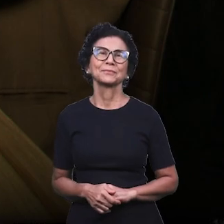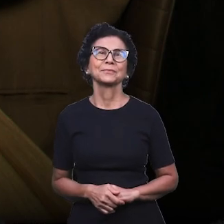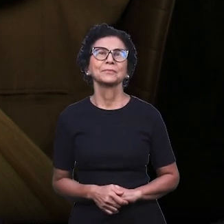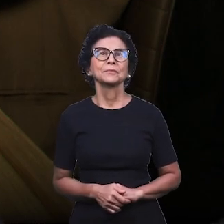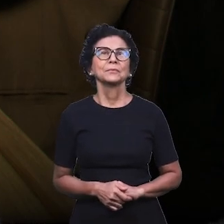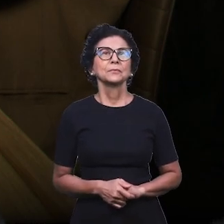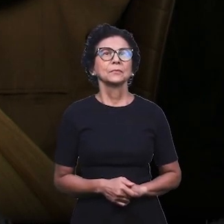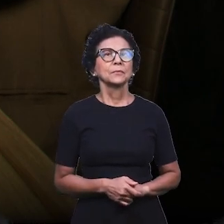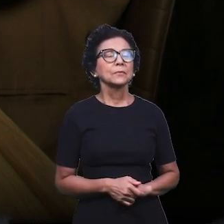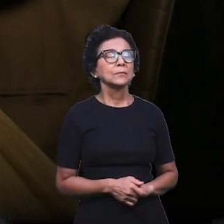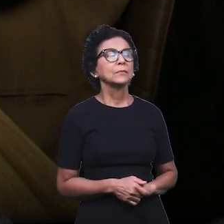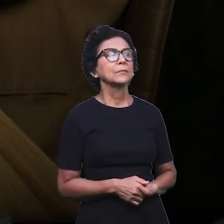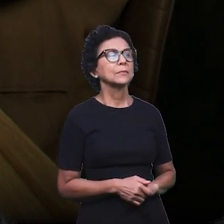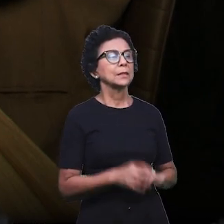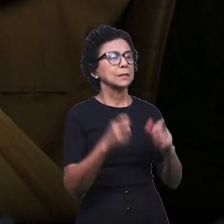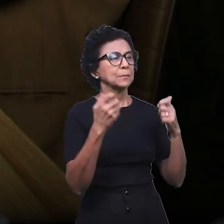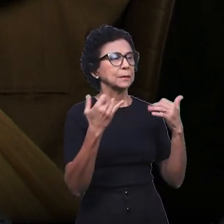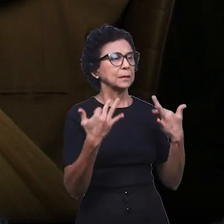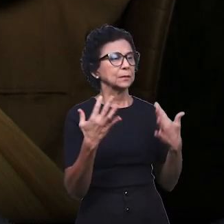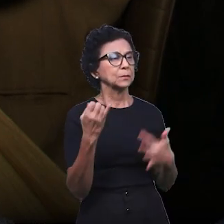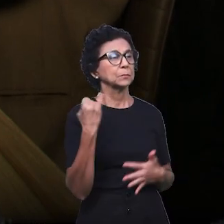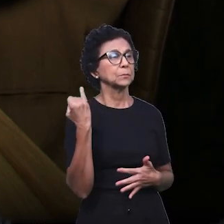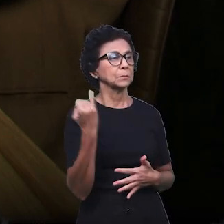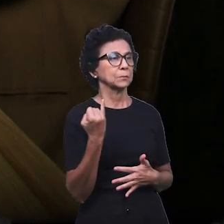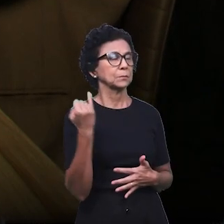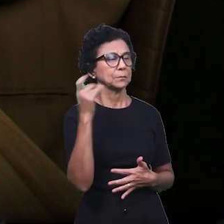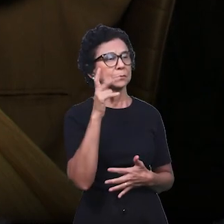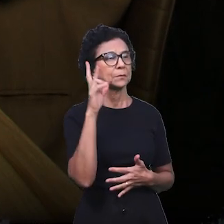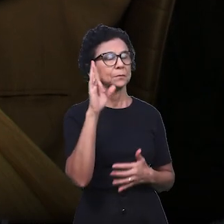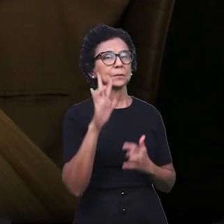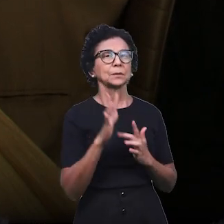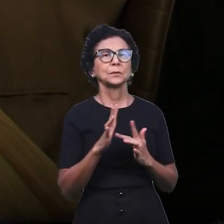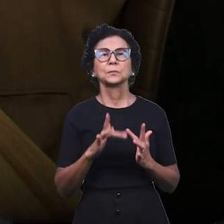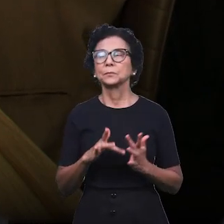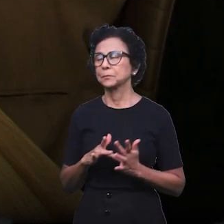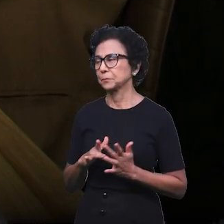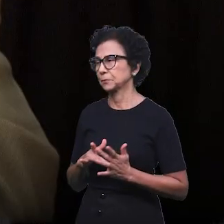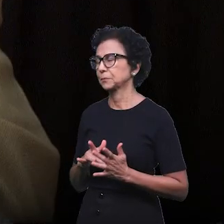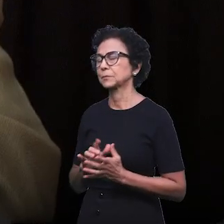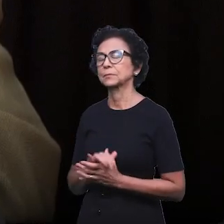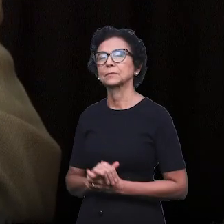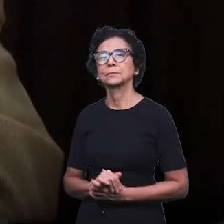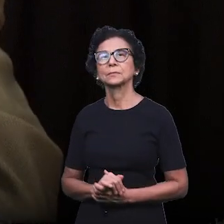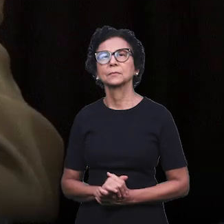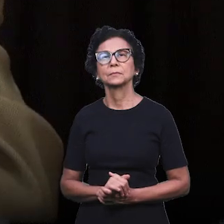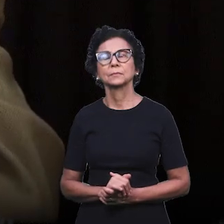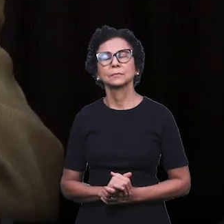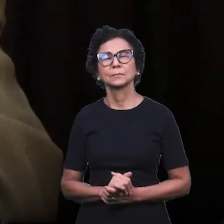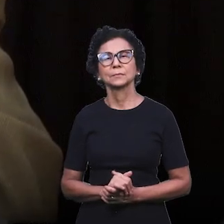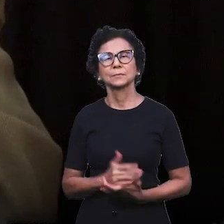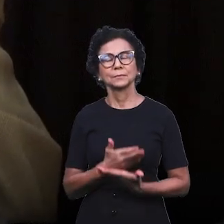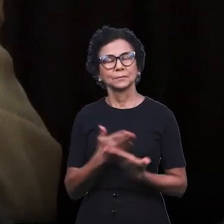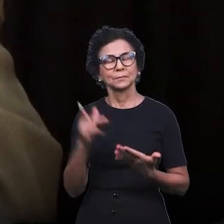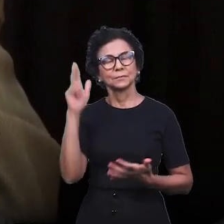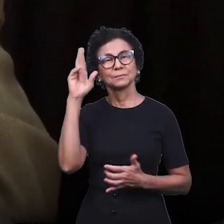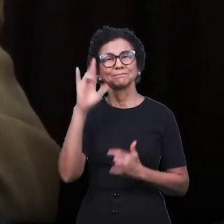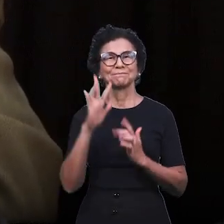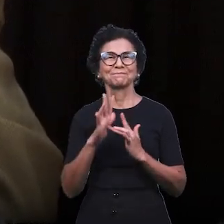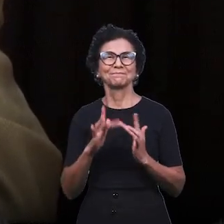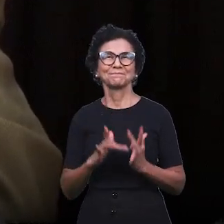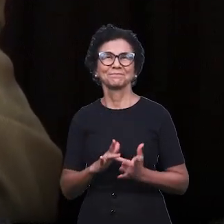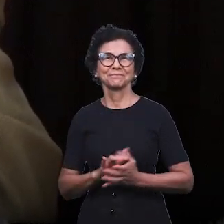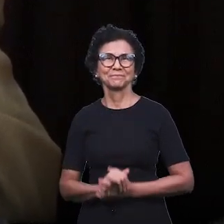e importante explanação de todo o tema. A paz do Senhor. A paz do Senhor, pastor Marcelo. A paz do Senhor a você